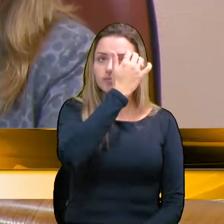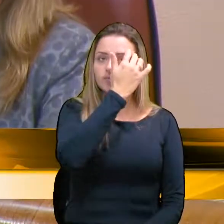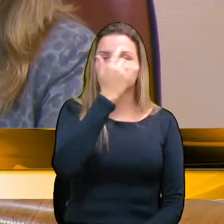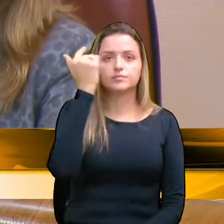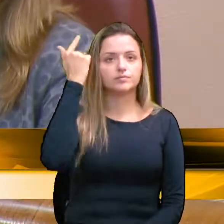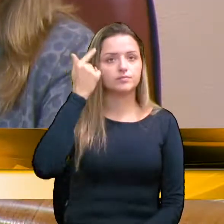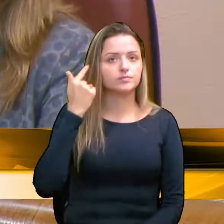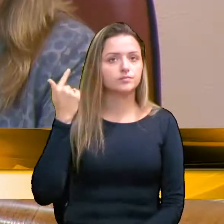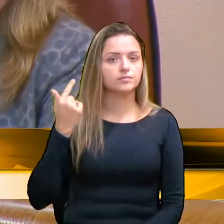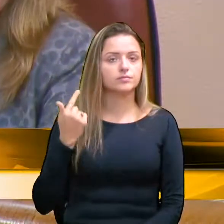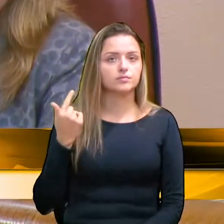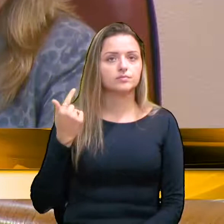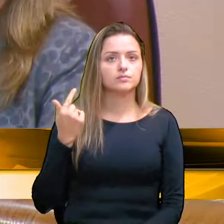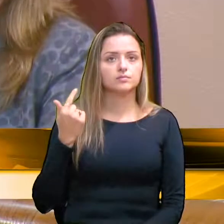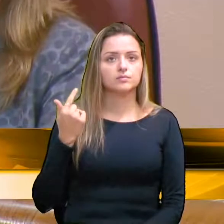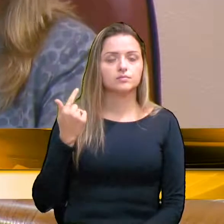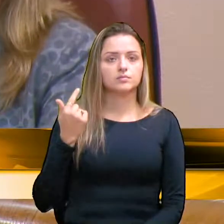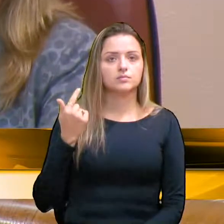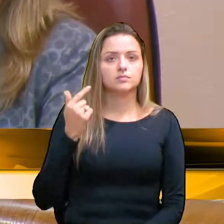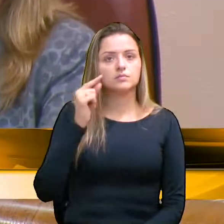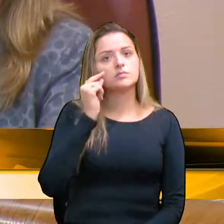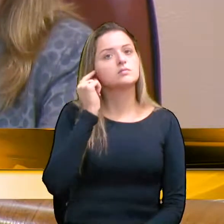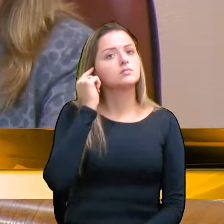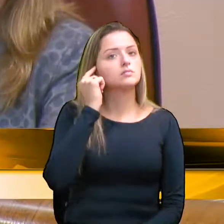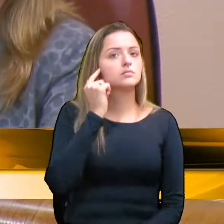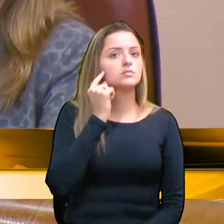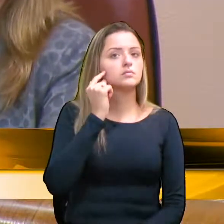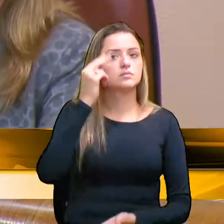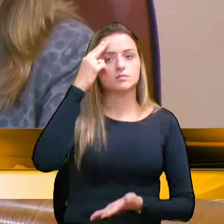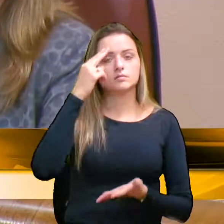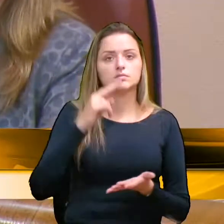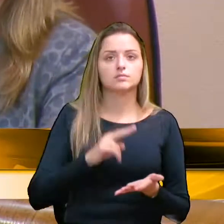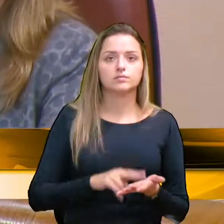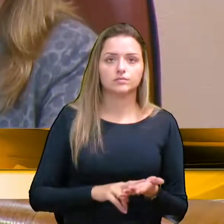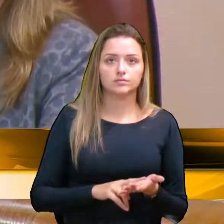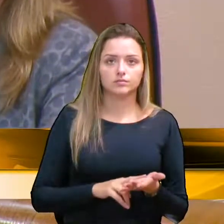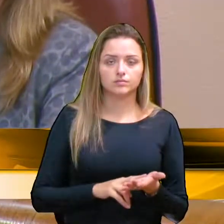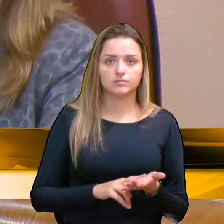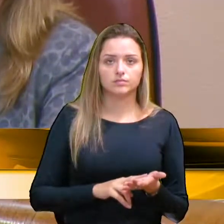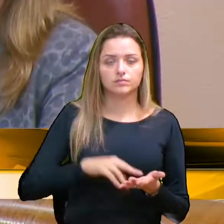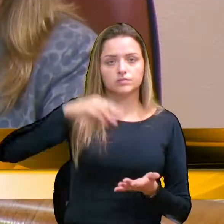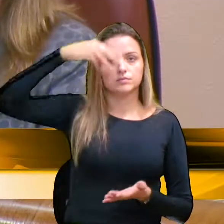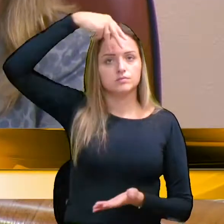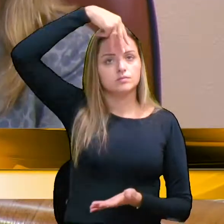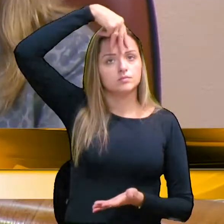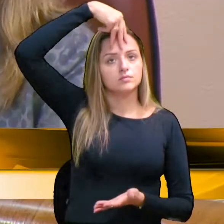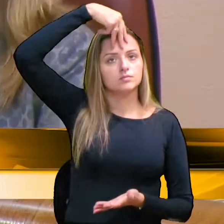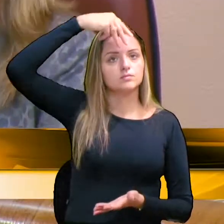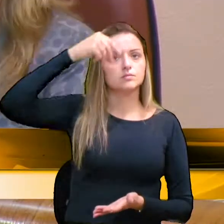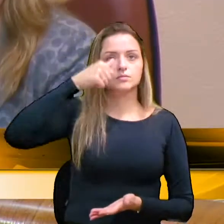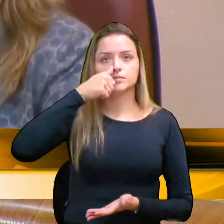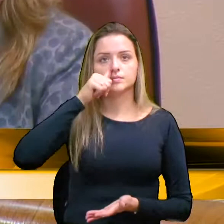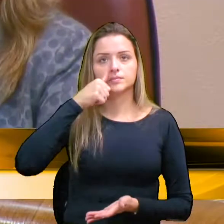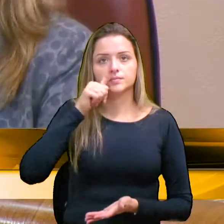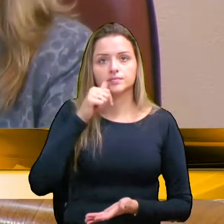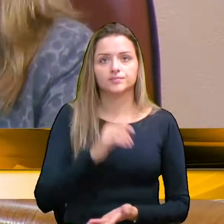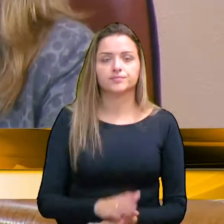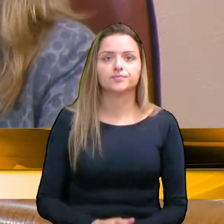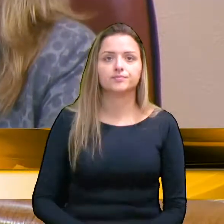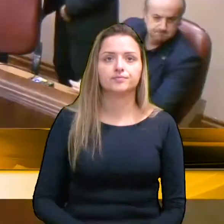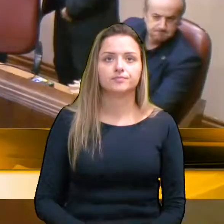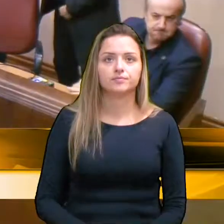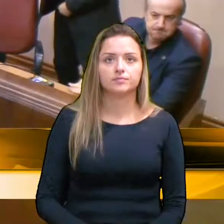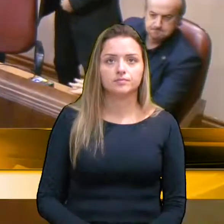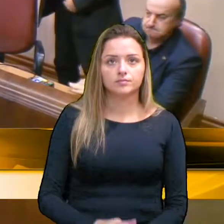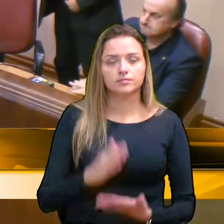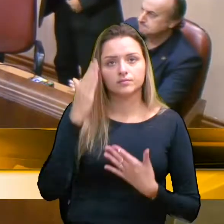Gladys Frisso, Arlindo Bandeira, Neri Andrade Pereira Júnior, Clair de Lima Girardi e Paula Iores.